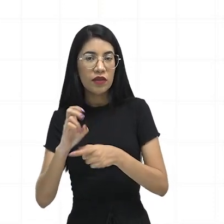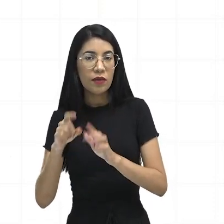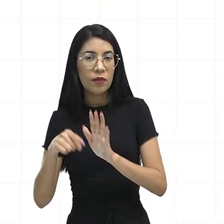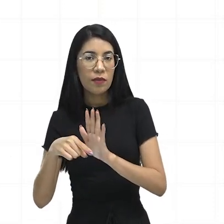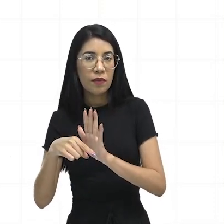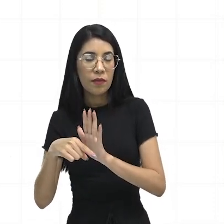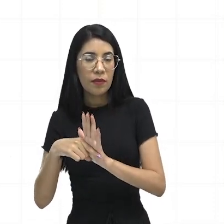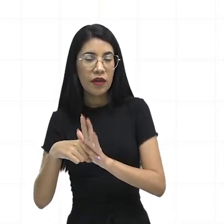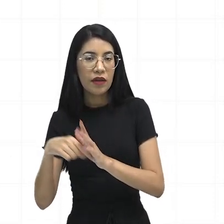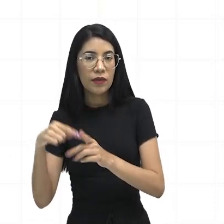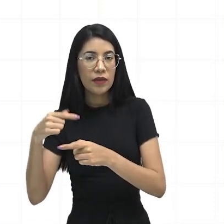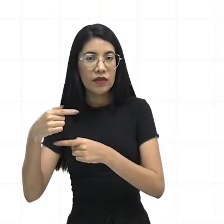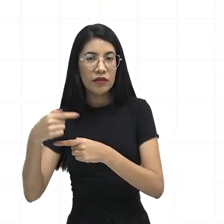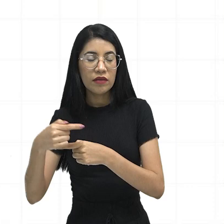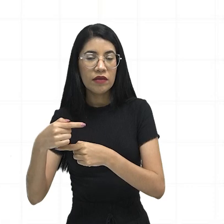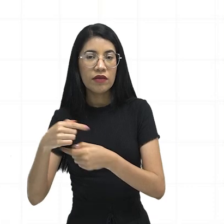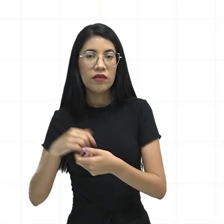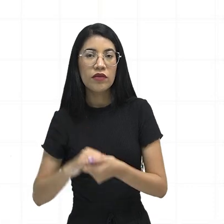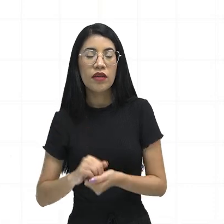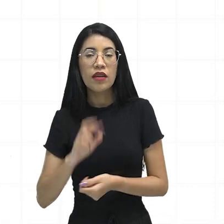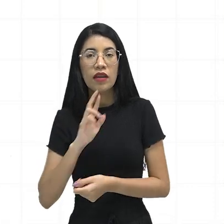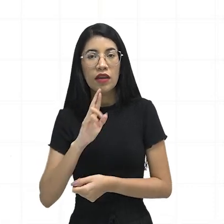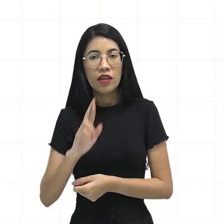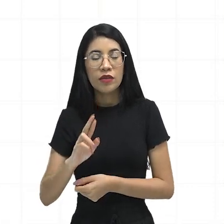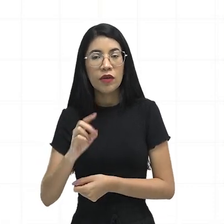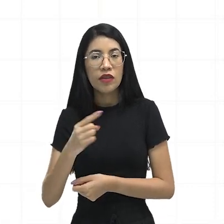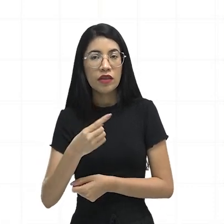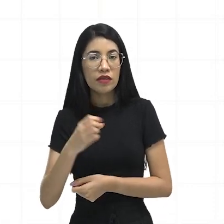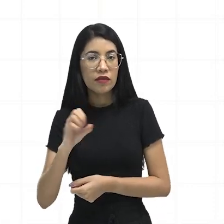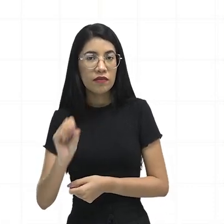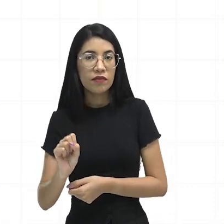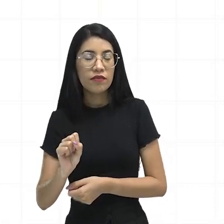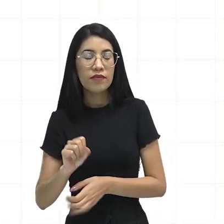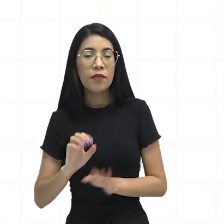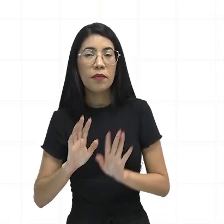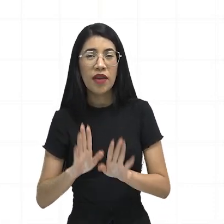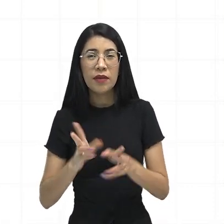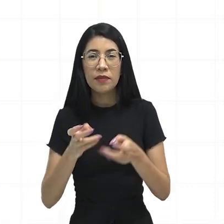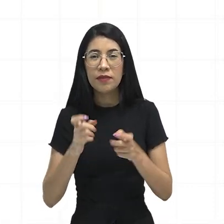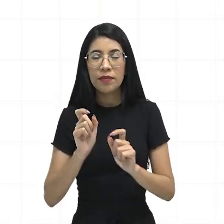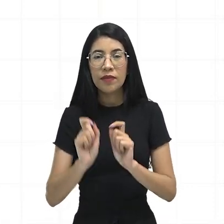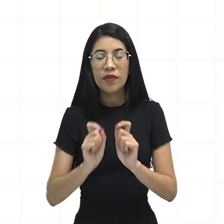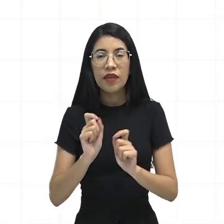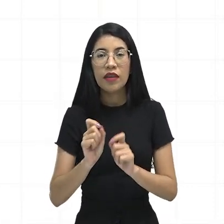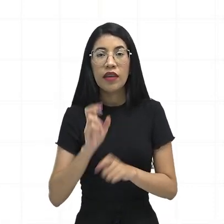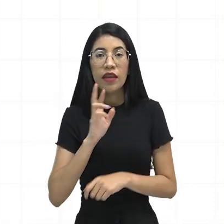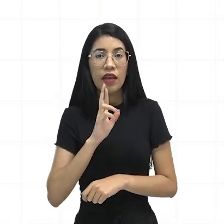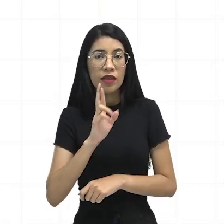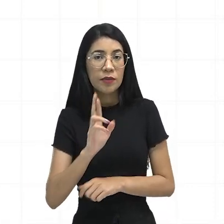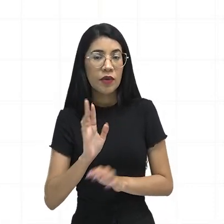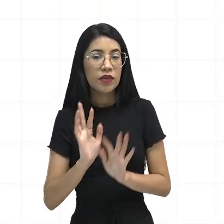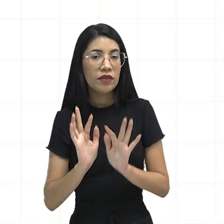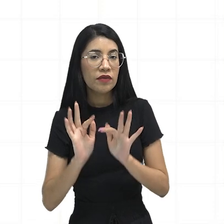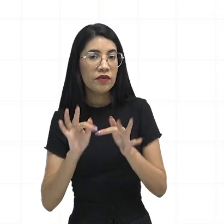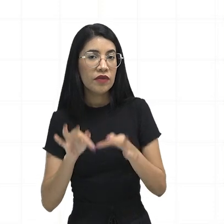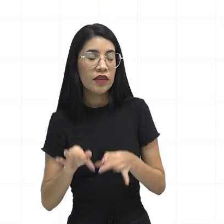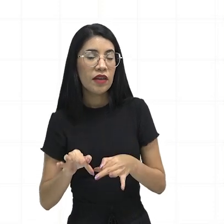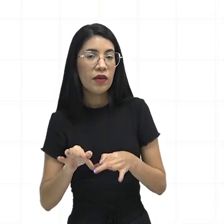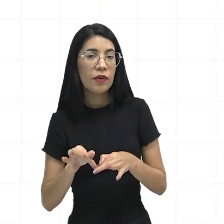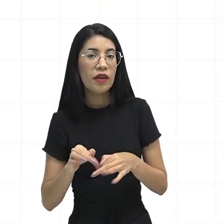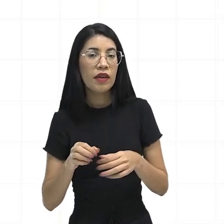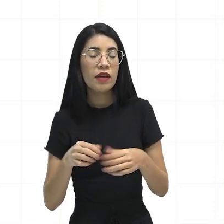onde essa subtração vale 18. E aí você consegue reparar que a nossa resposta final é